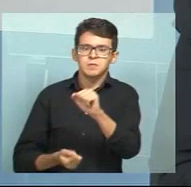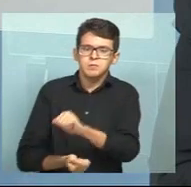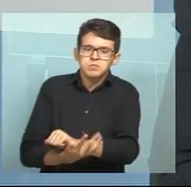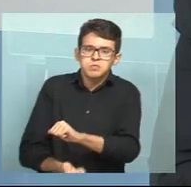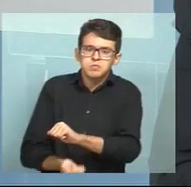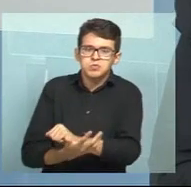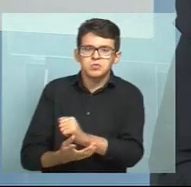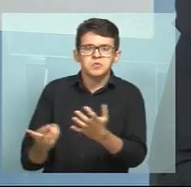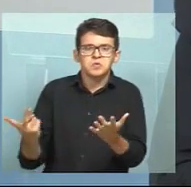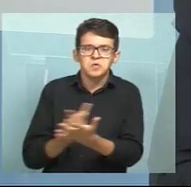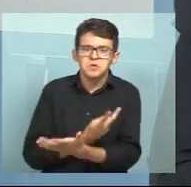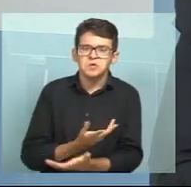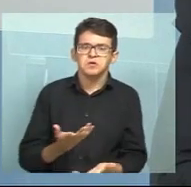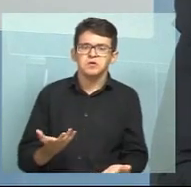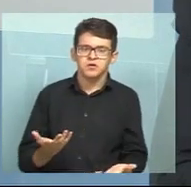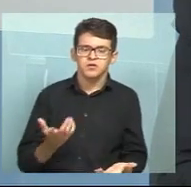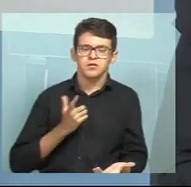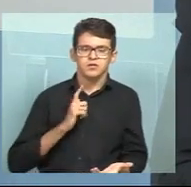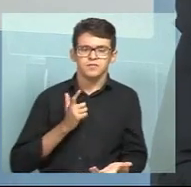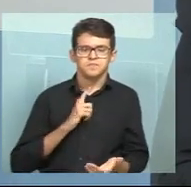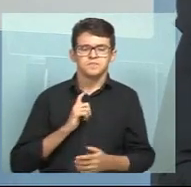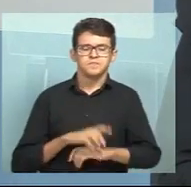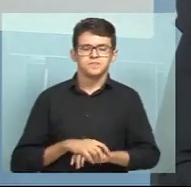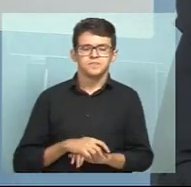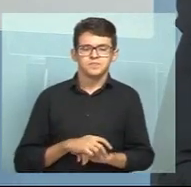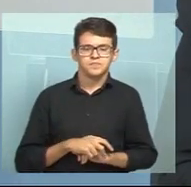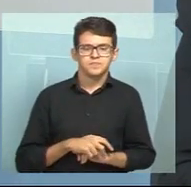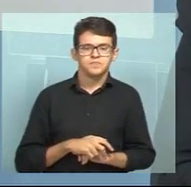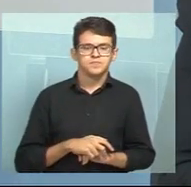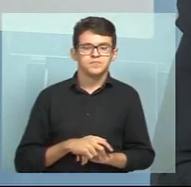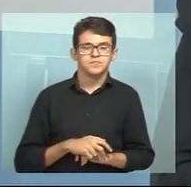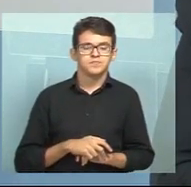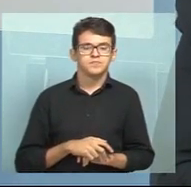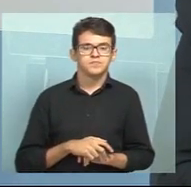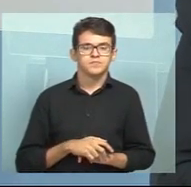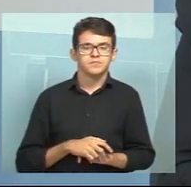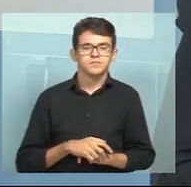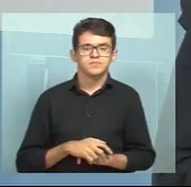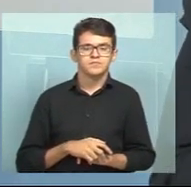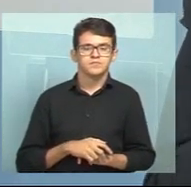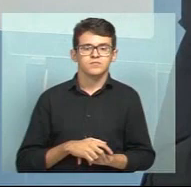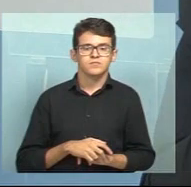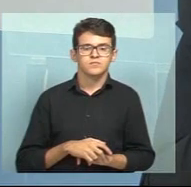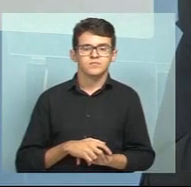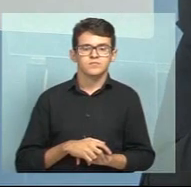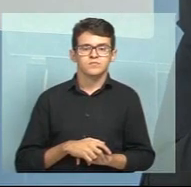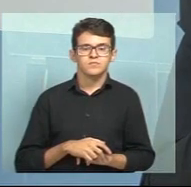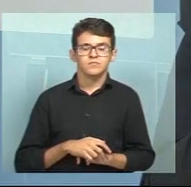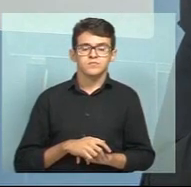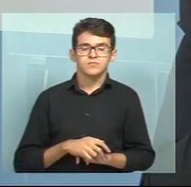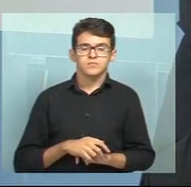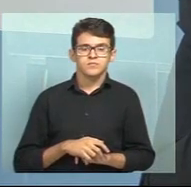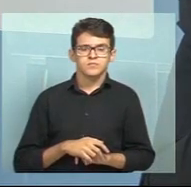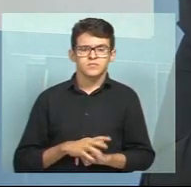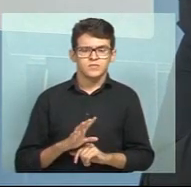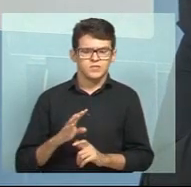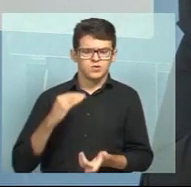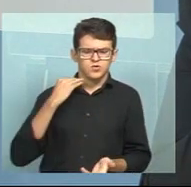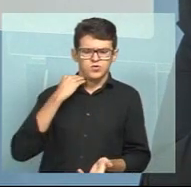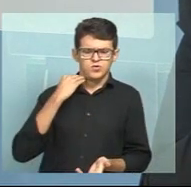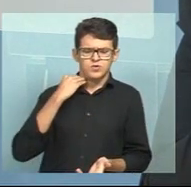o Luiz falou também, que eles estavam sendo pressionados. Né? Isso é uma verdade. E juiz não se pressiona o